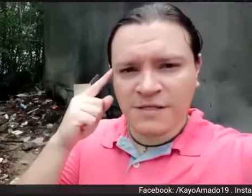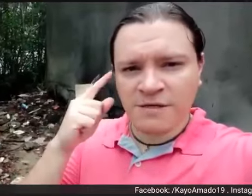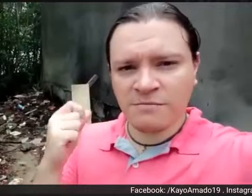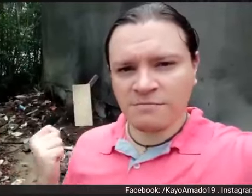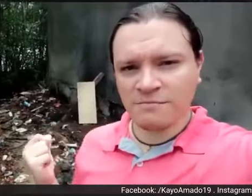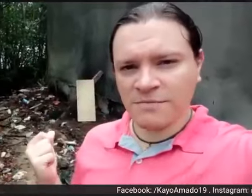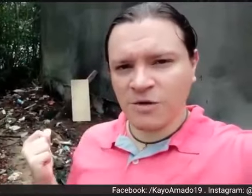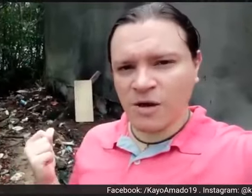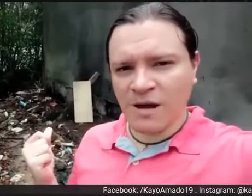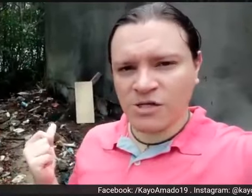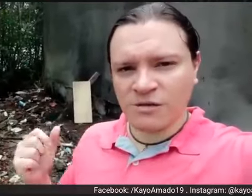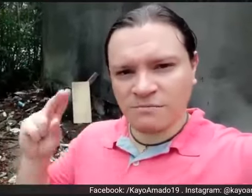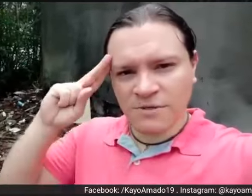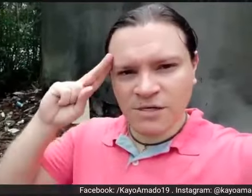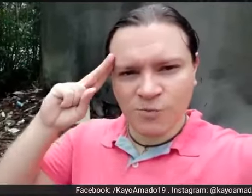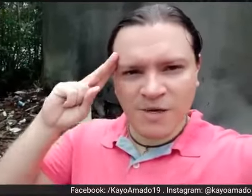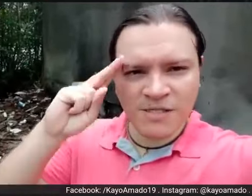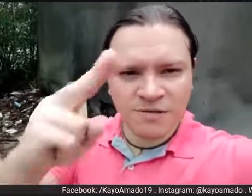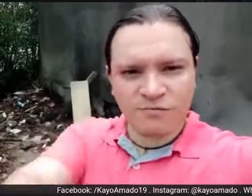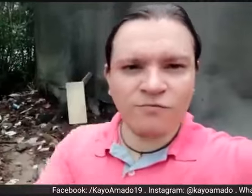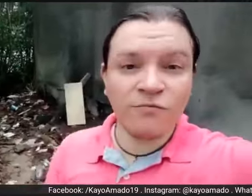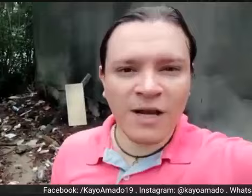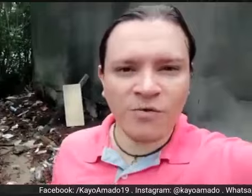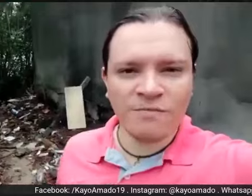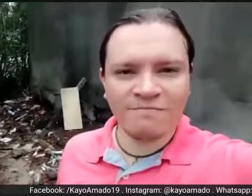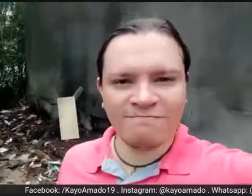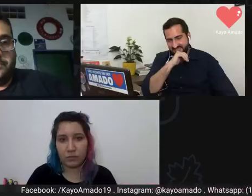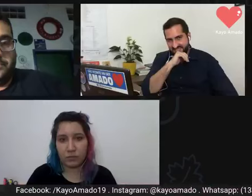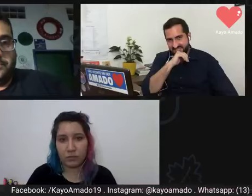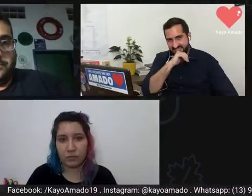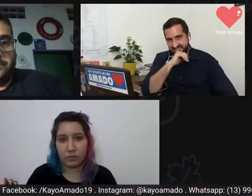com a reflexão e com a imagem. Saúde e paz.